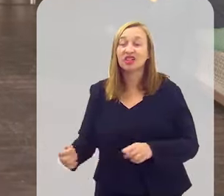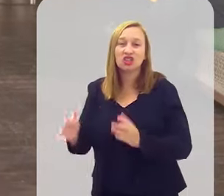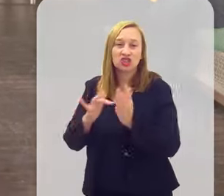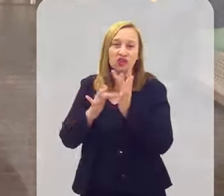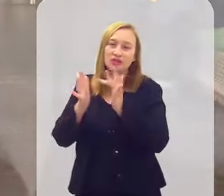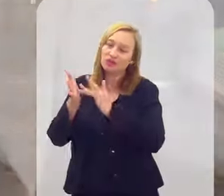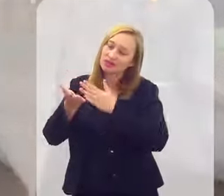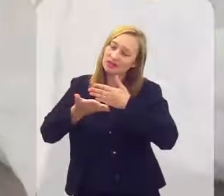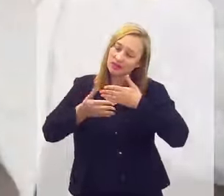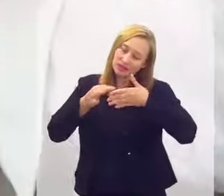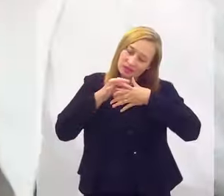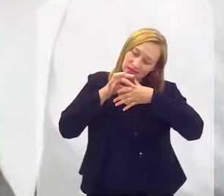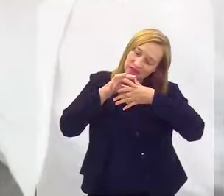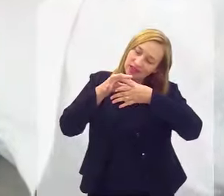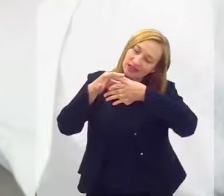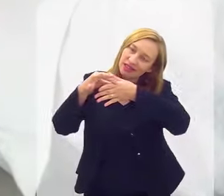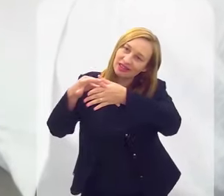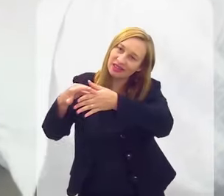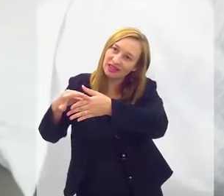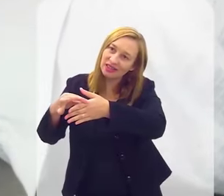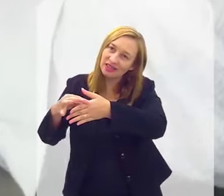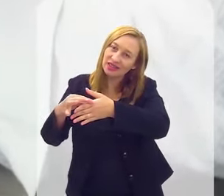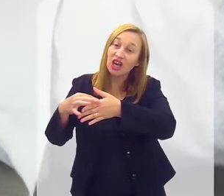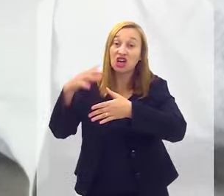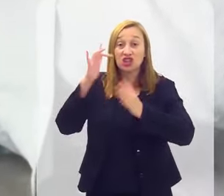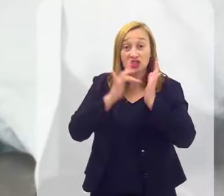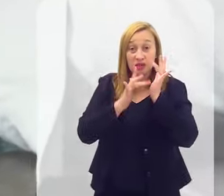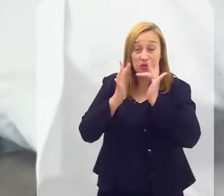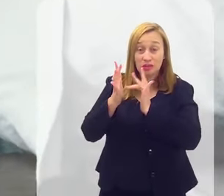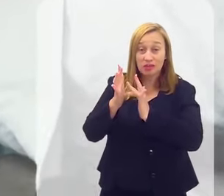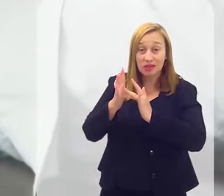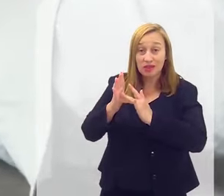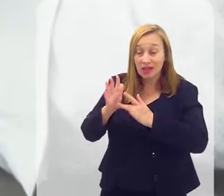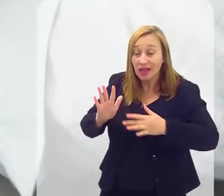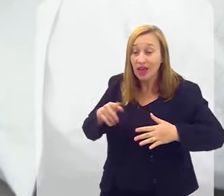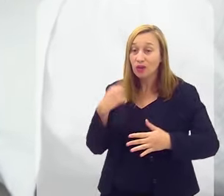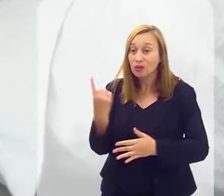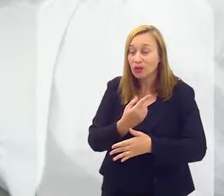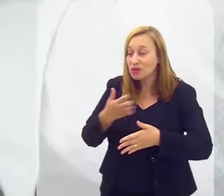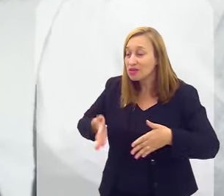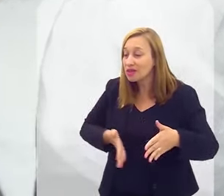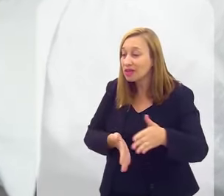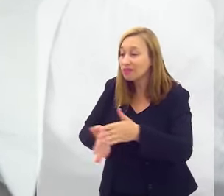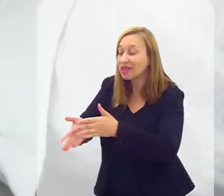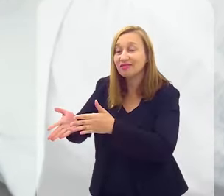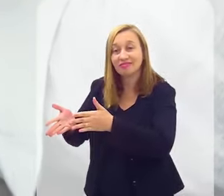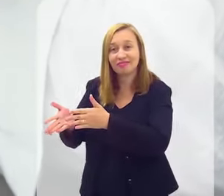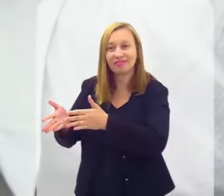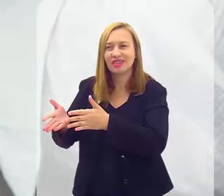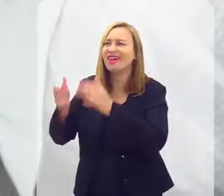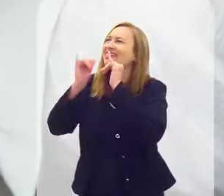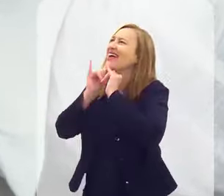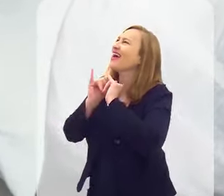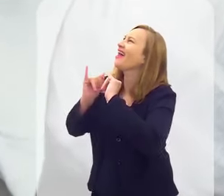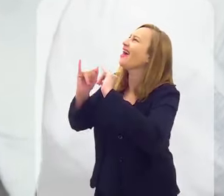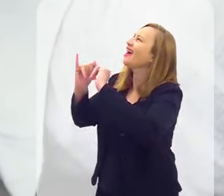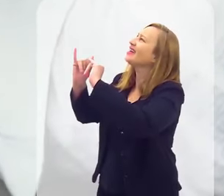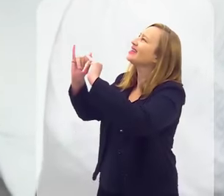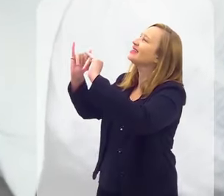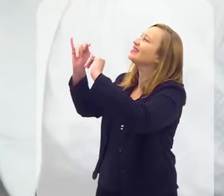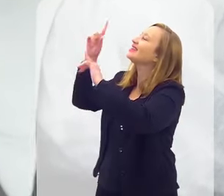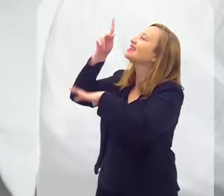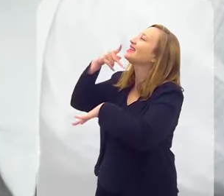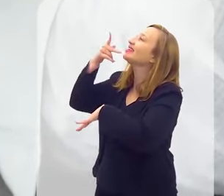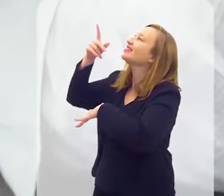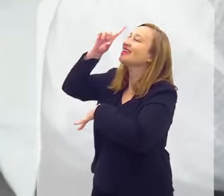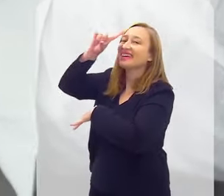programa Jesus é nosso guia a nossa estrela declare isso a ele